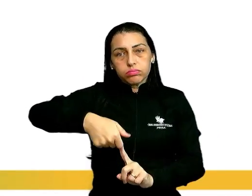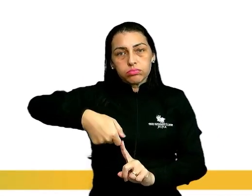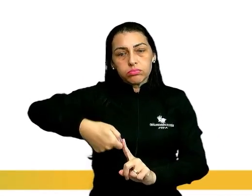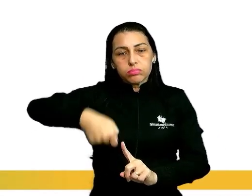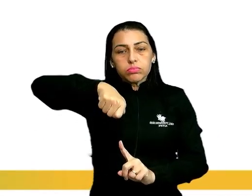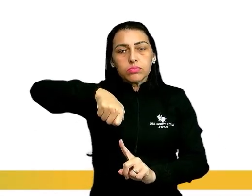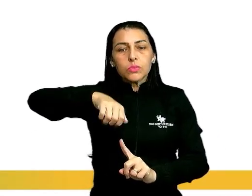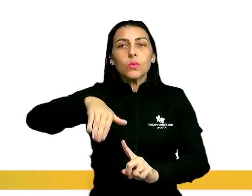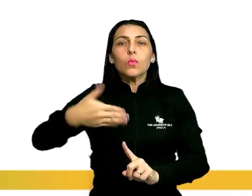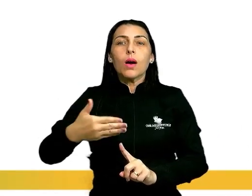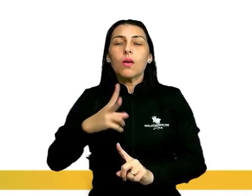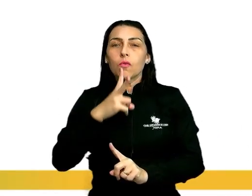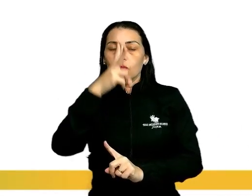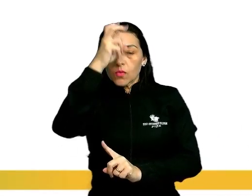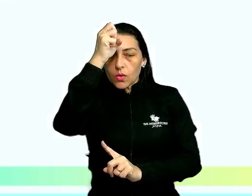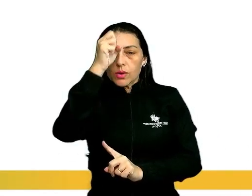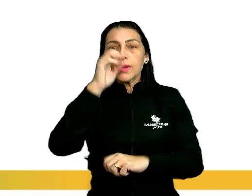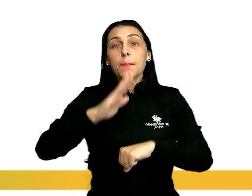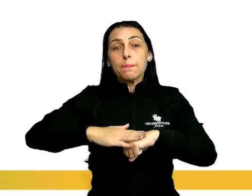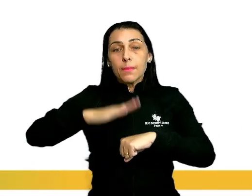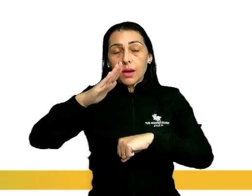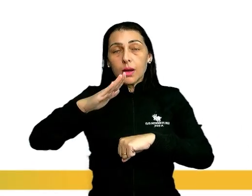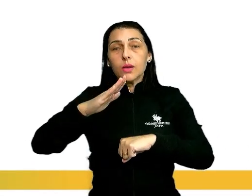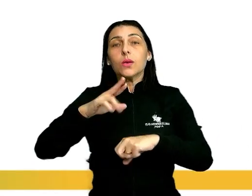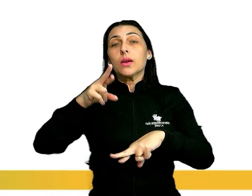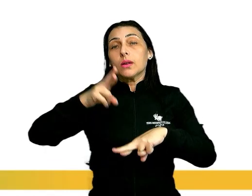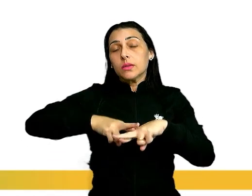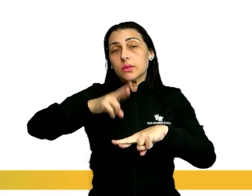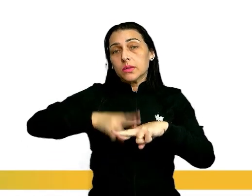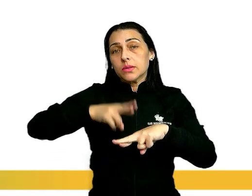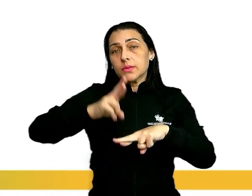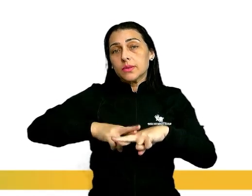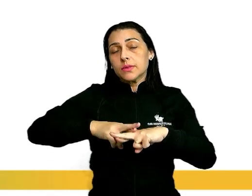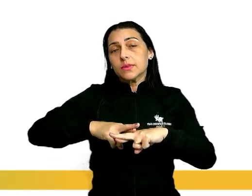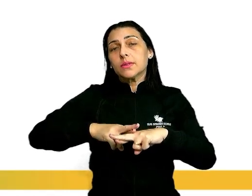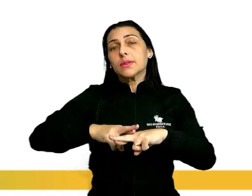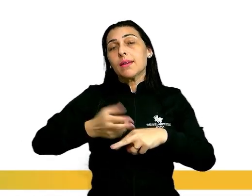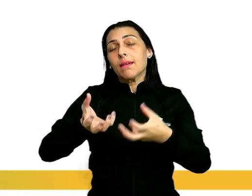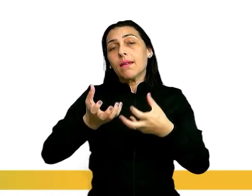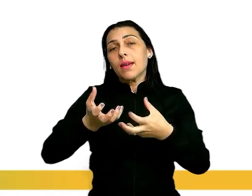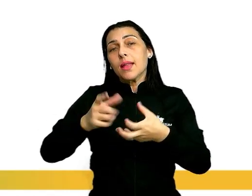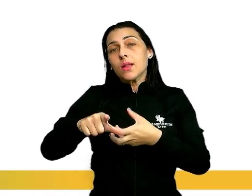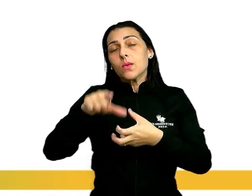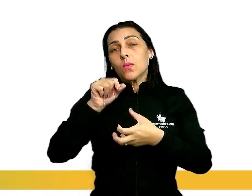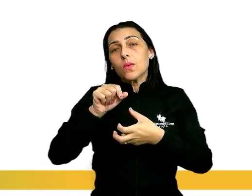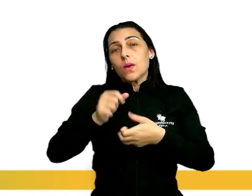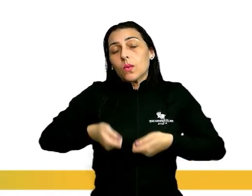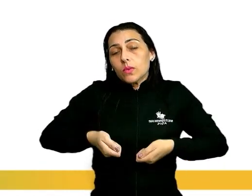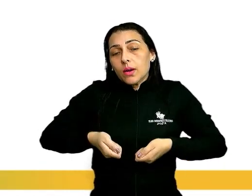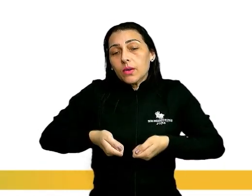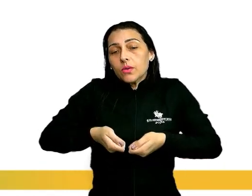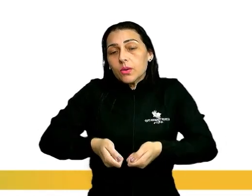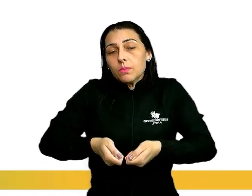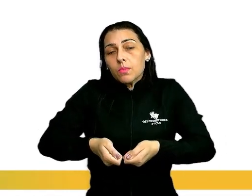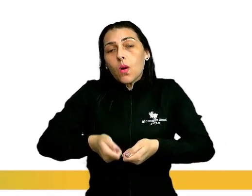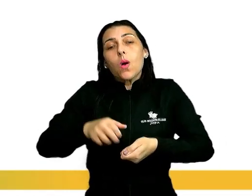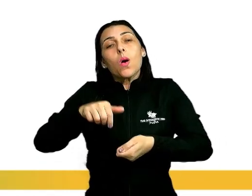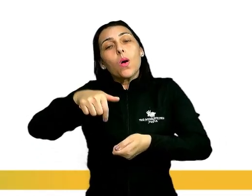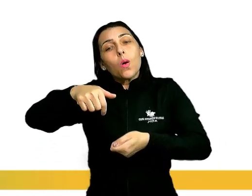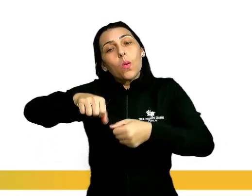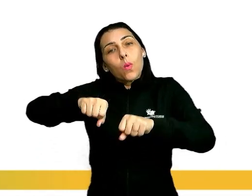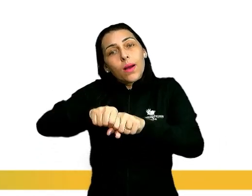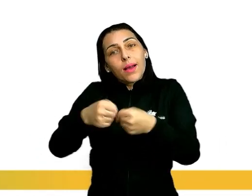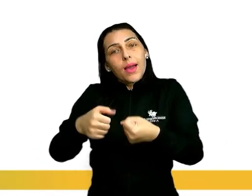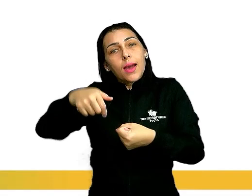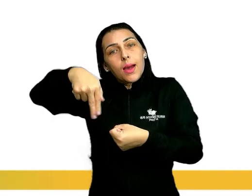ali a questão força potente né que é maior que a força resistente Talvez a gente vai logo querer marcar ali o carrinho de mão ou quebr nooses né onde a